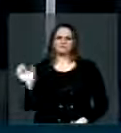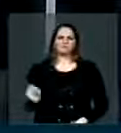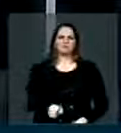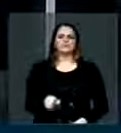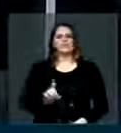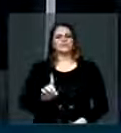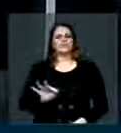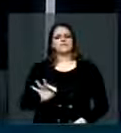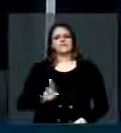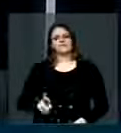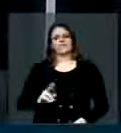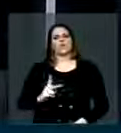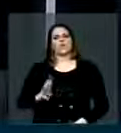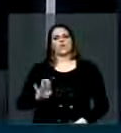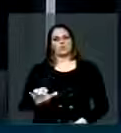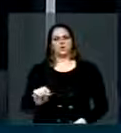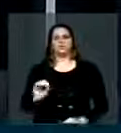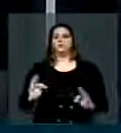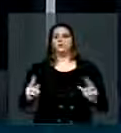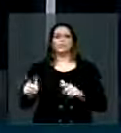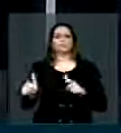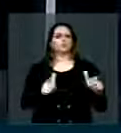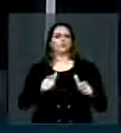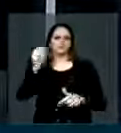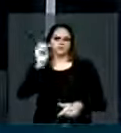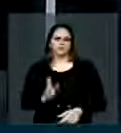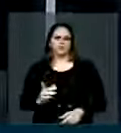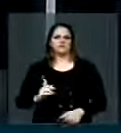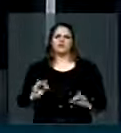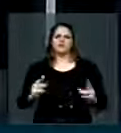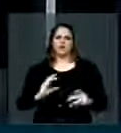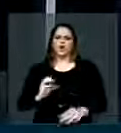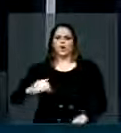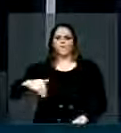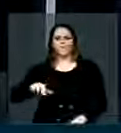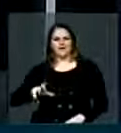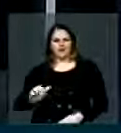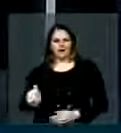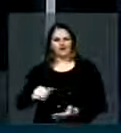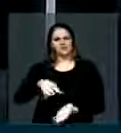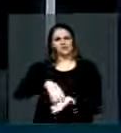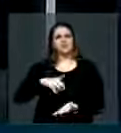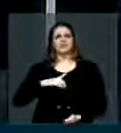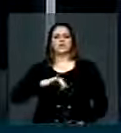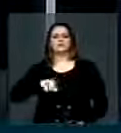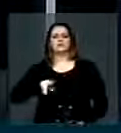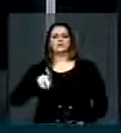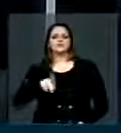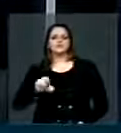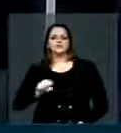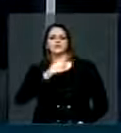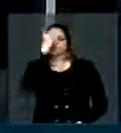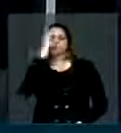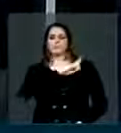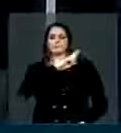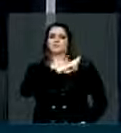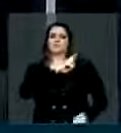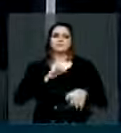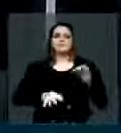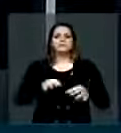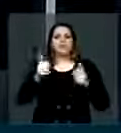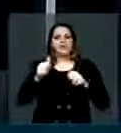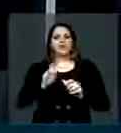unidades jurisdicionais do nosso país. Nós temos em todas as comarcas, nós temos os juízes, que são aqueles responsáveis pelos